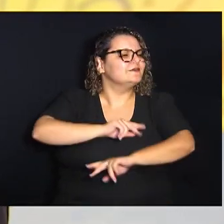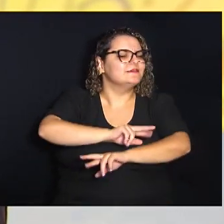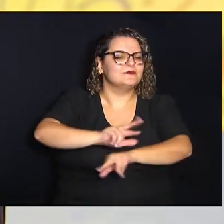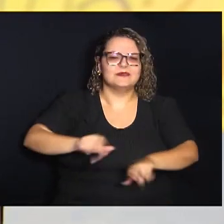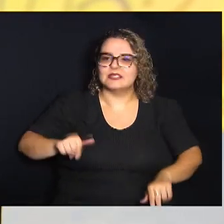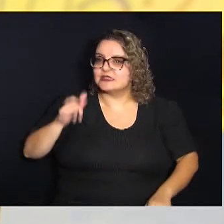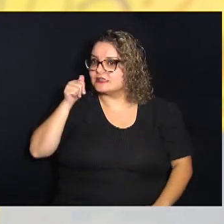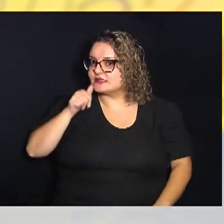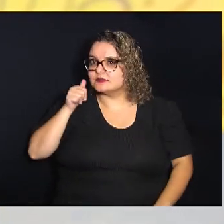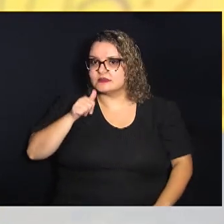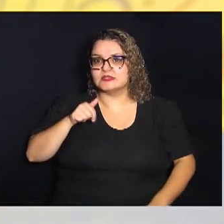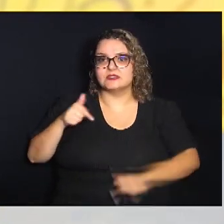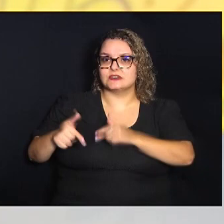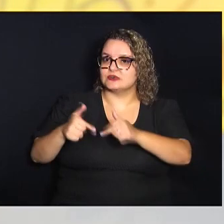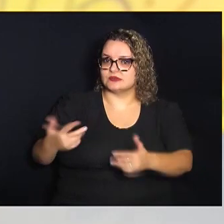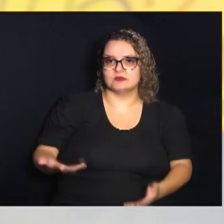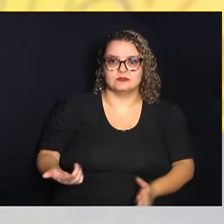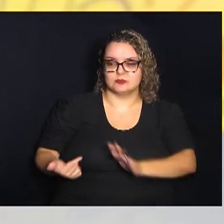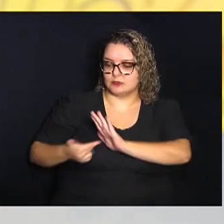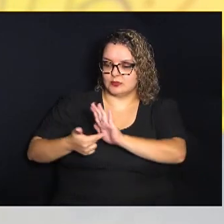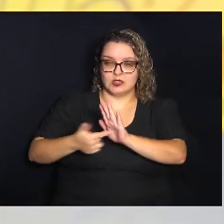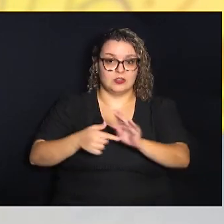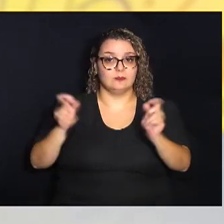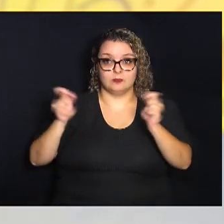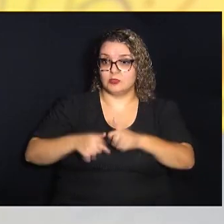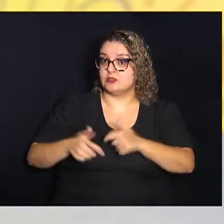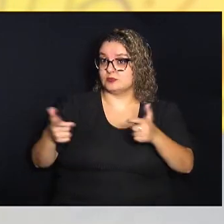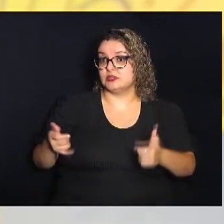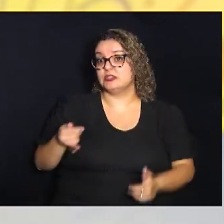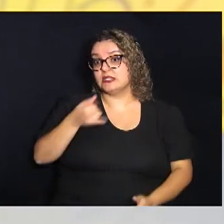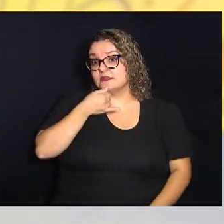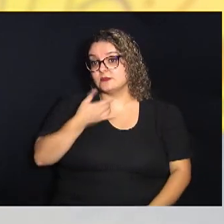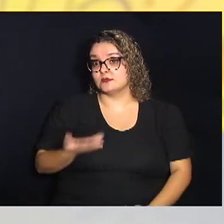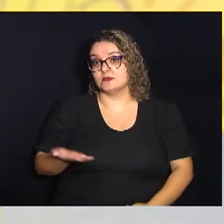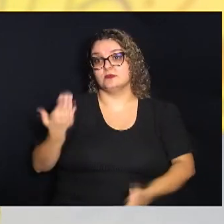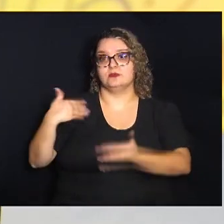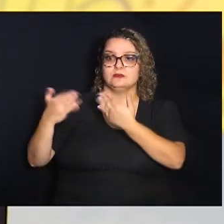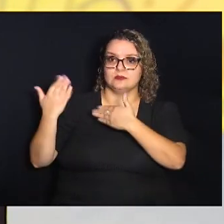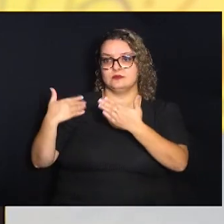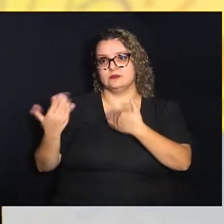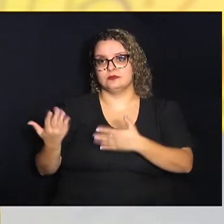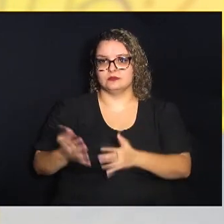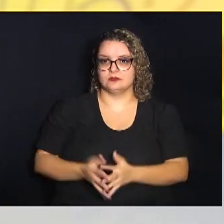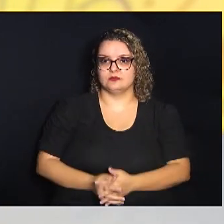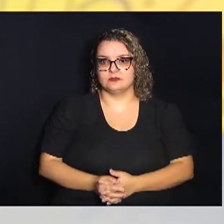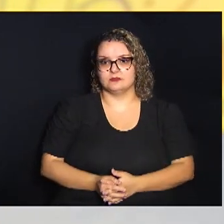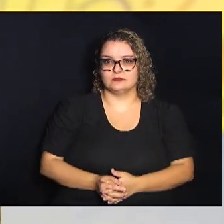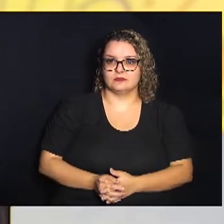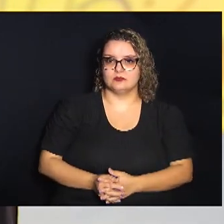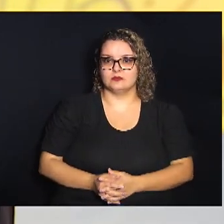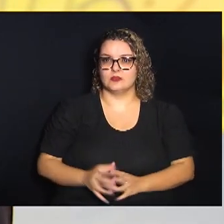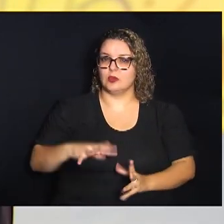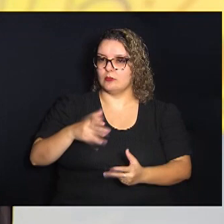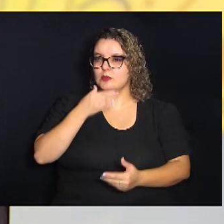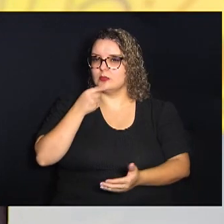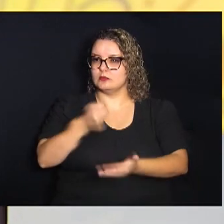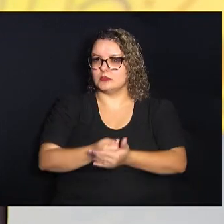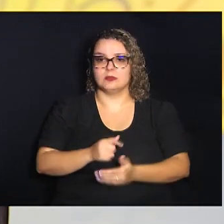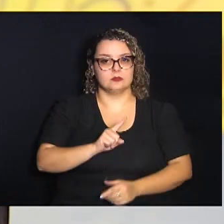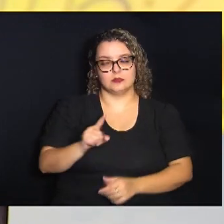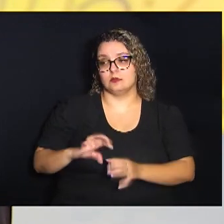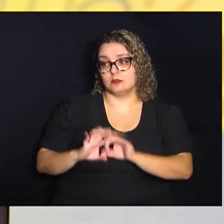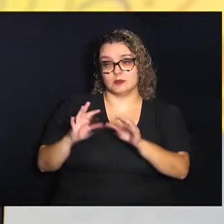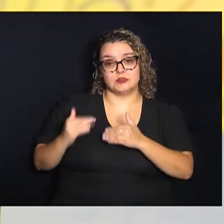trabalho e mostra um potencial enorme que infelizmente no passado, sabe, o mundo meio machista não permitia esse